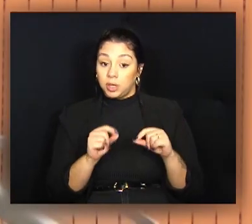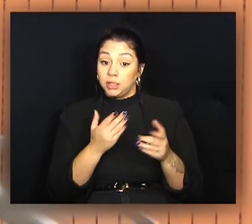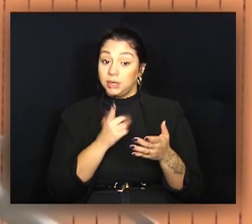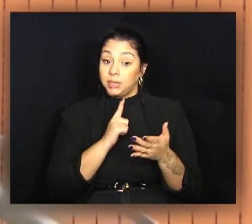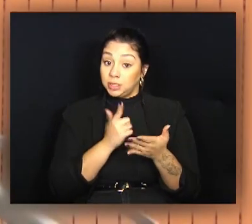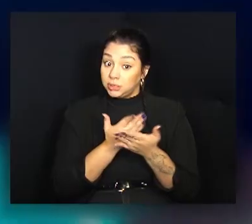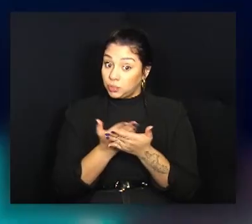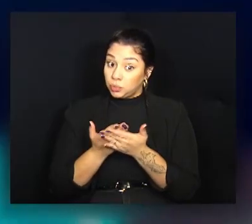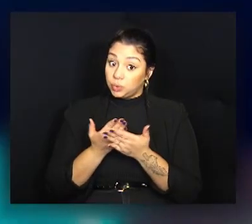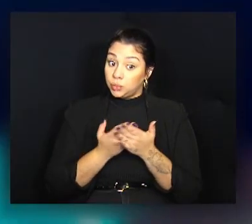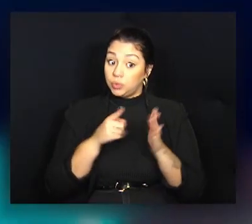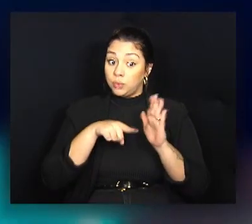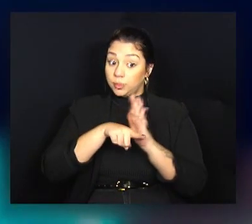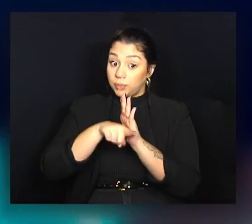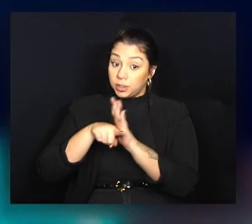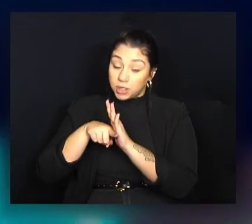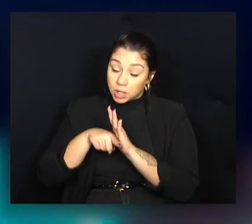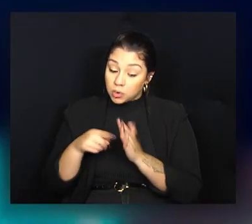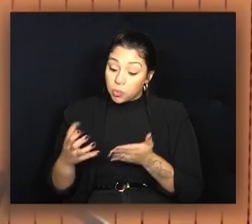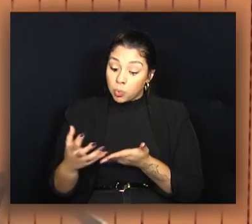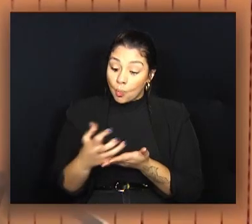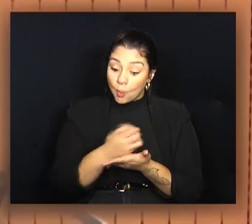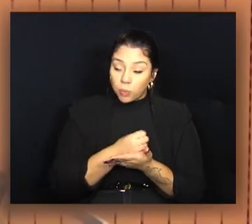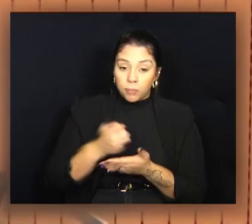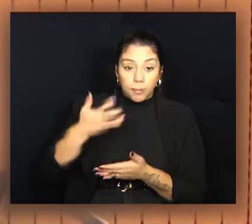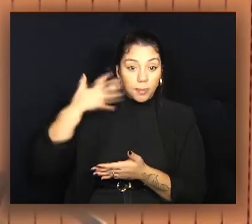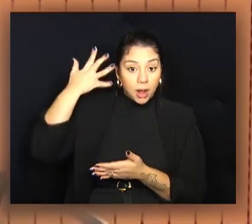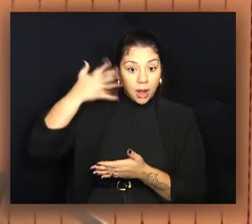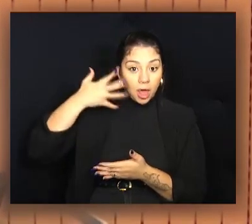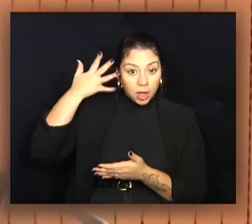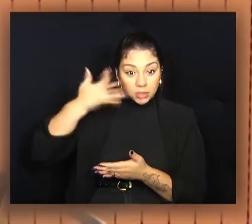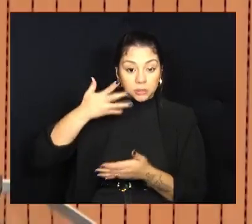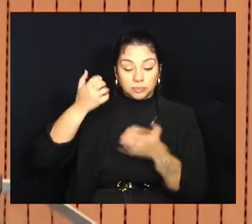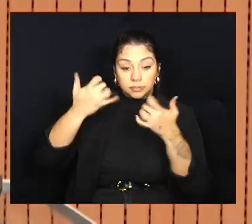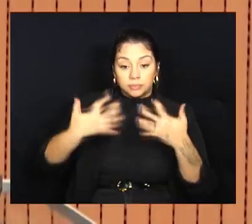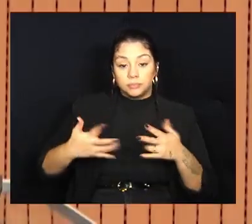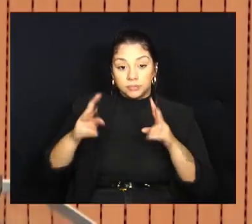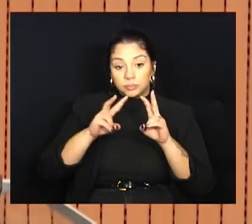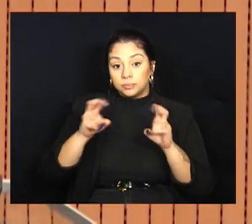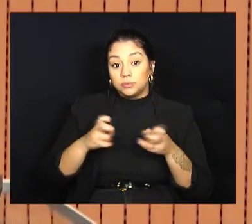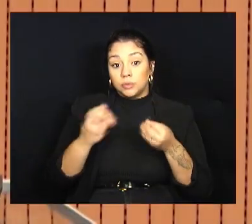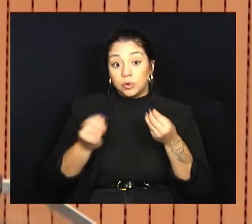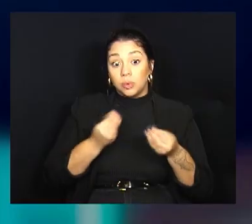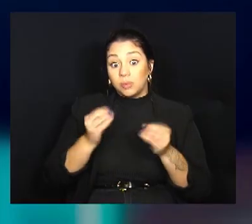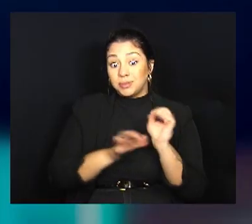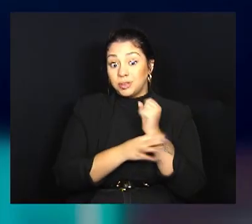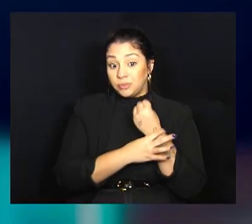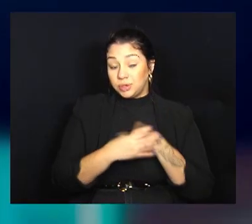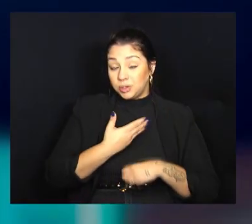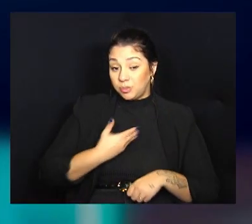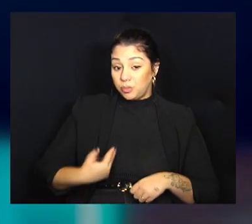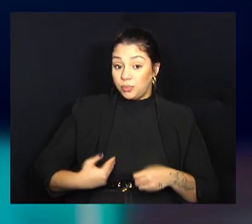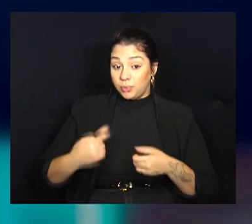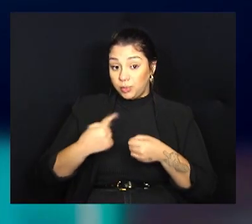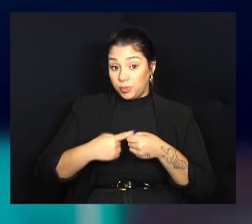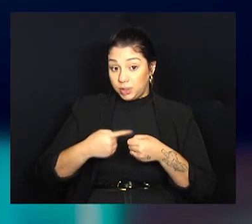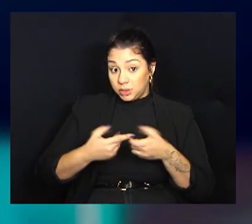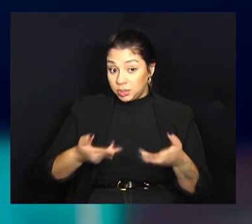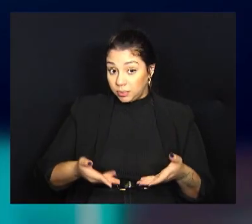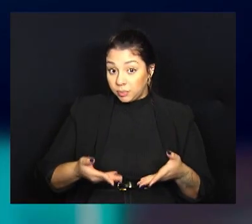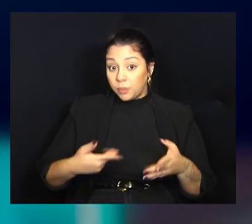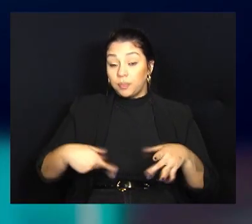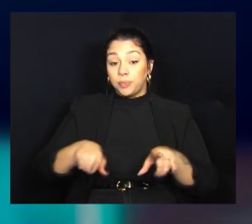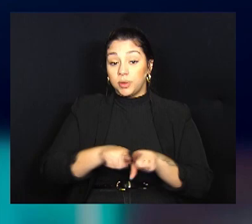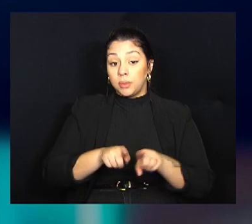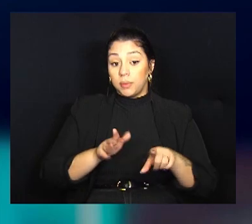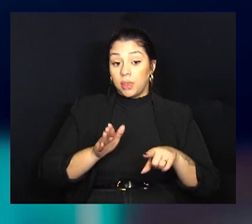pesquisas, levantamentos, debates e palestras que retratem a situação da segurança pública no município e